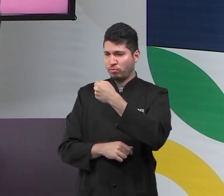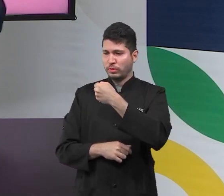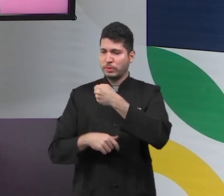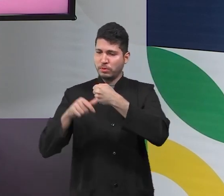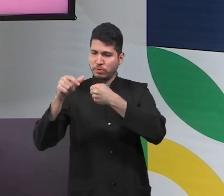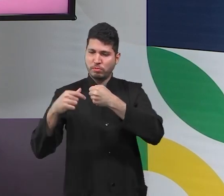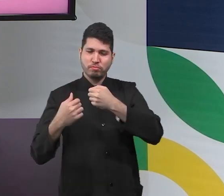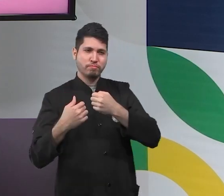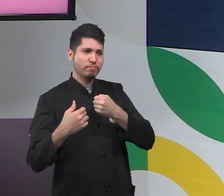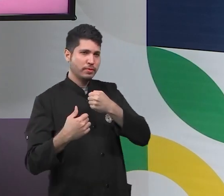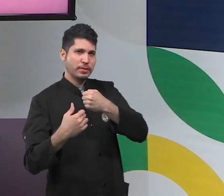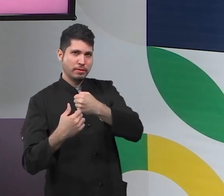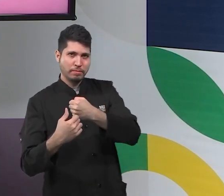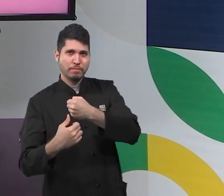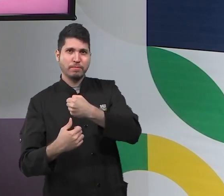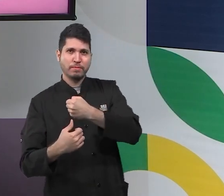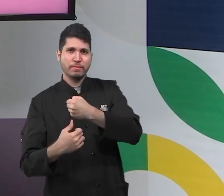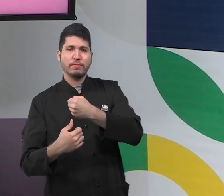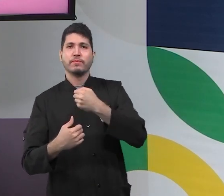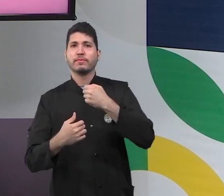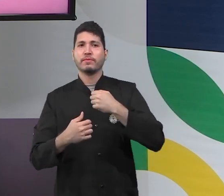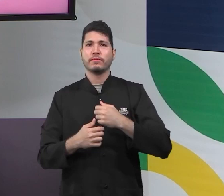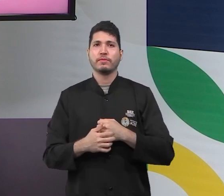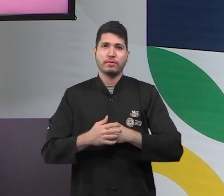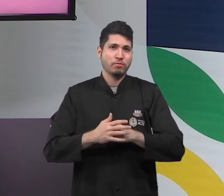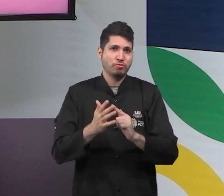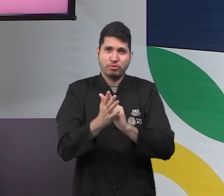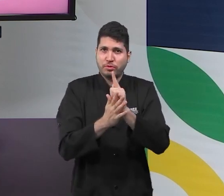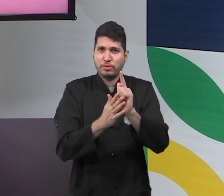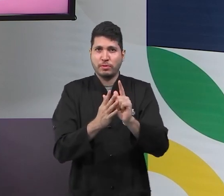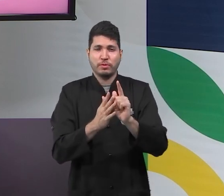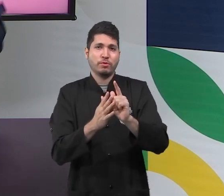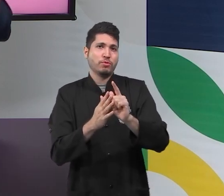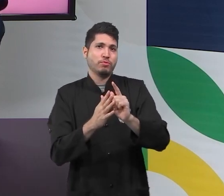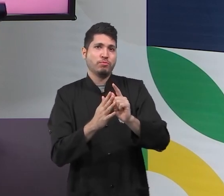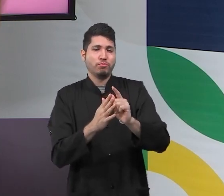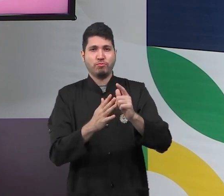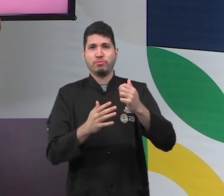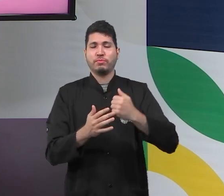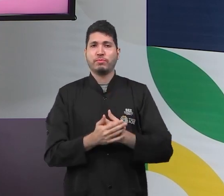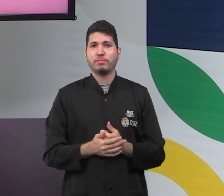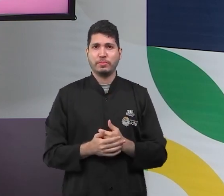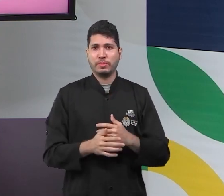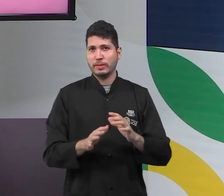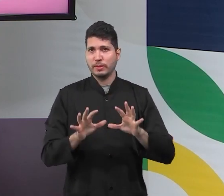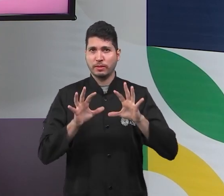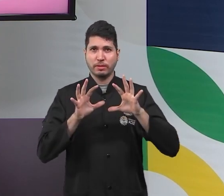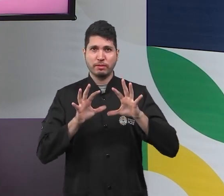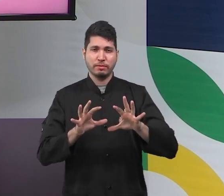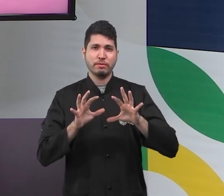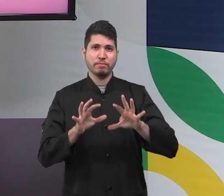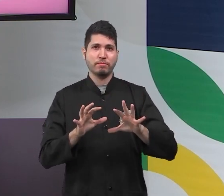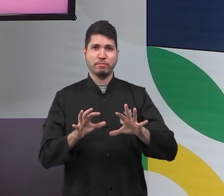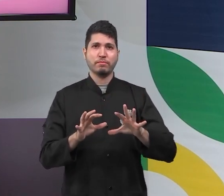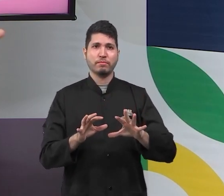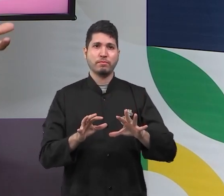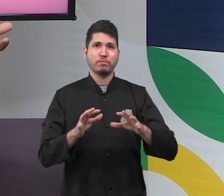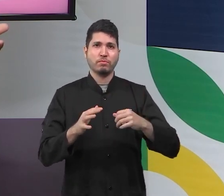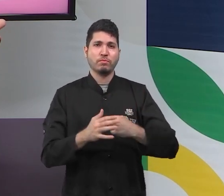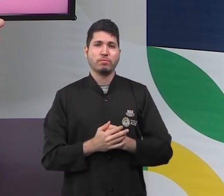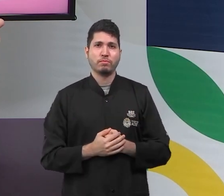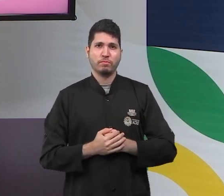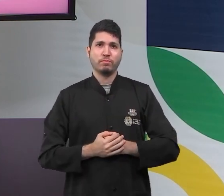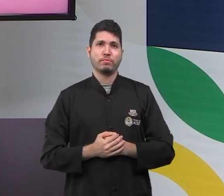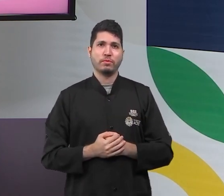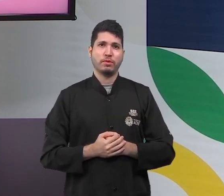entrevistador entrevista. Então é isso, galerinha, o gênero discursivo. Tem que ter dois, tem que ter um entrevistador e um entrevistado, onde um vai entrevistar o